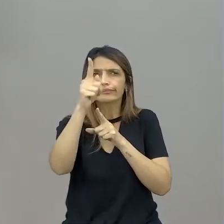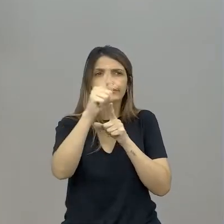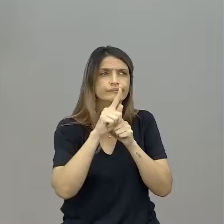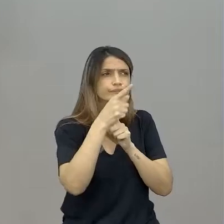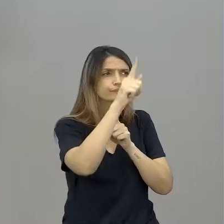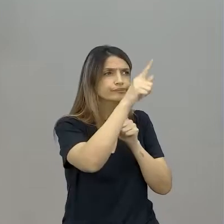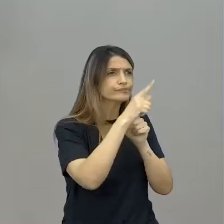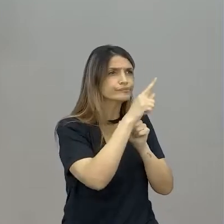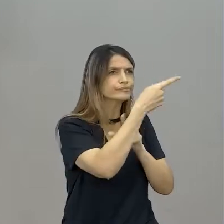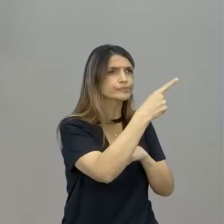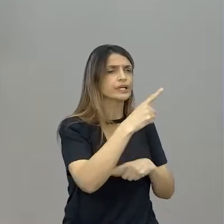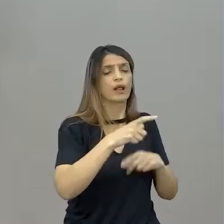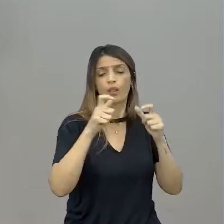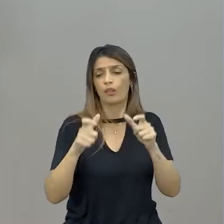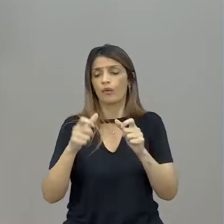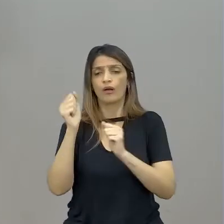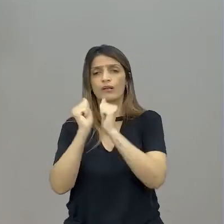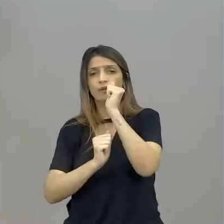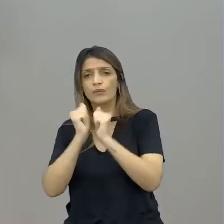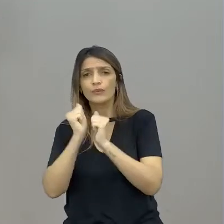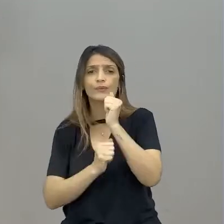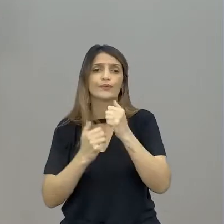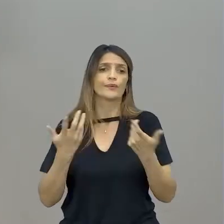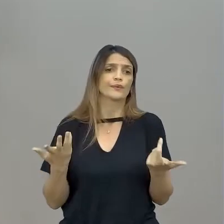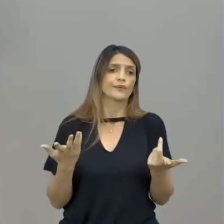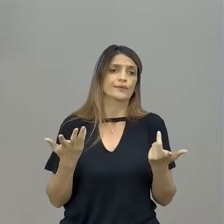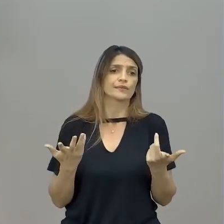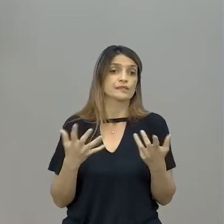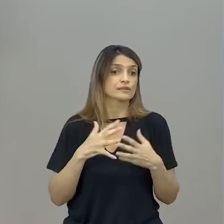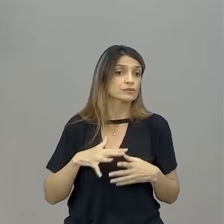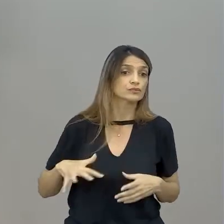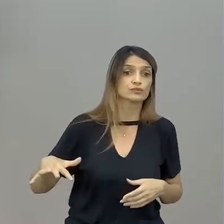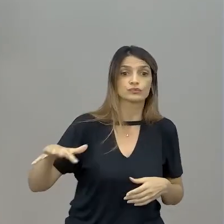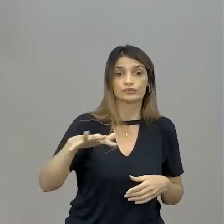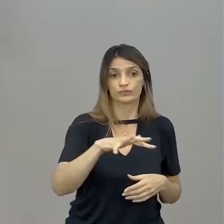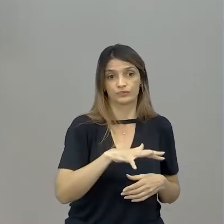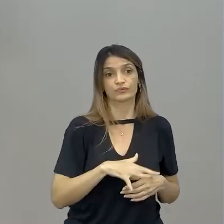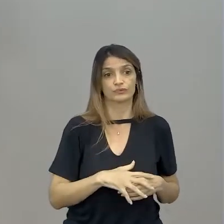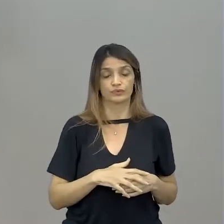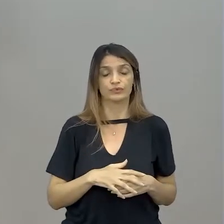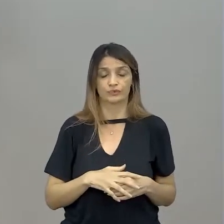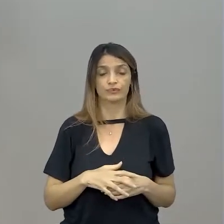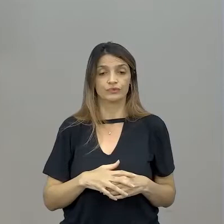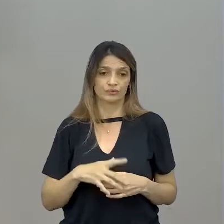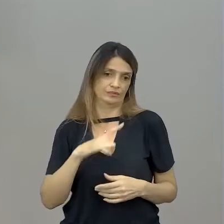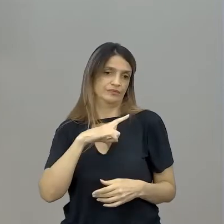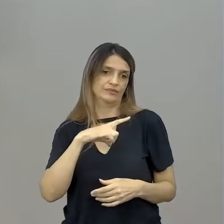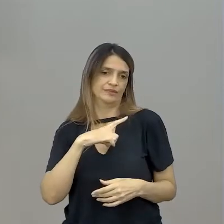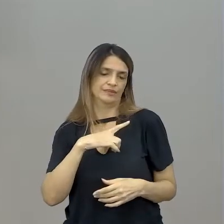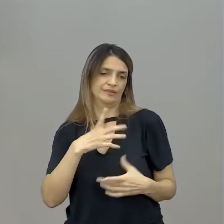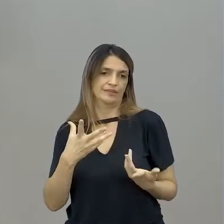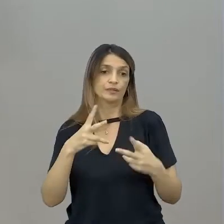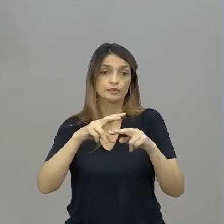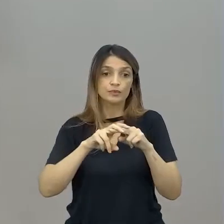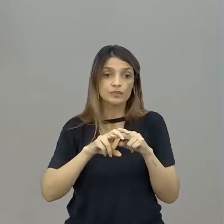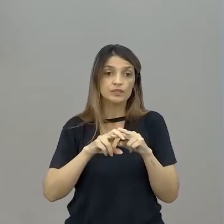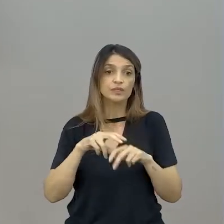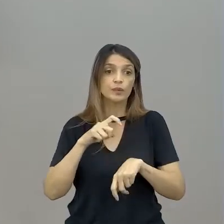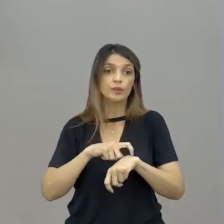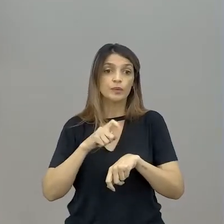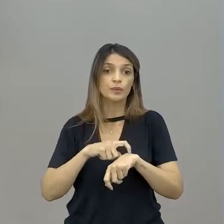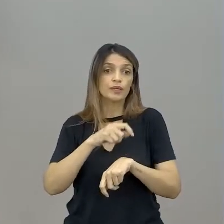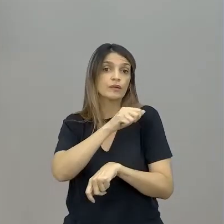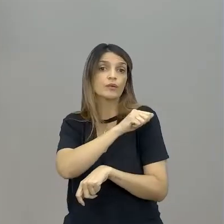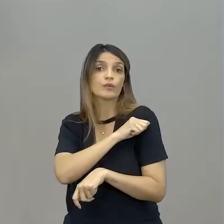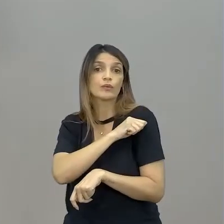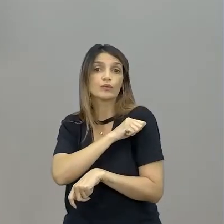que tem mais indústrias. E isso tudo vai ser considerado. Por isso que, neste momento, o estudante ele